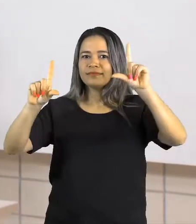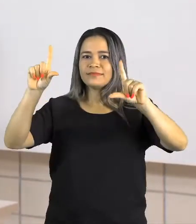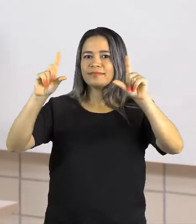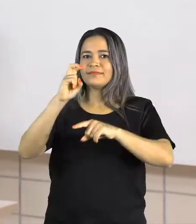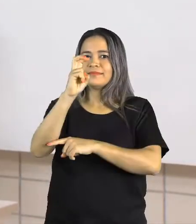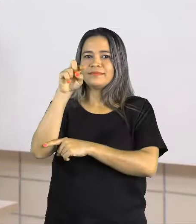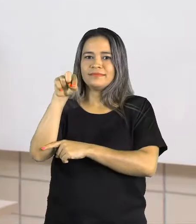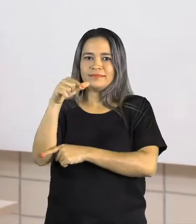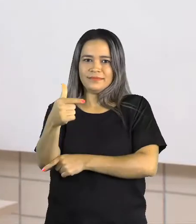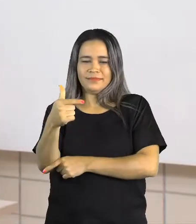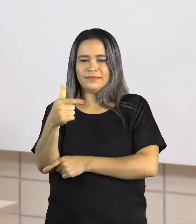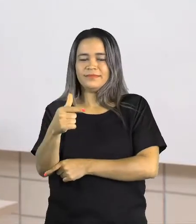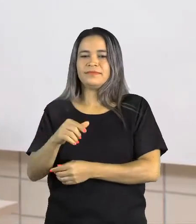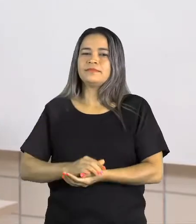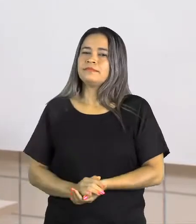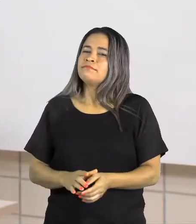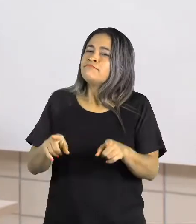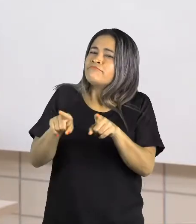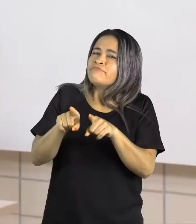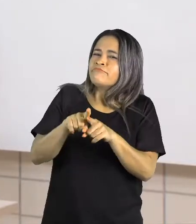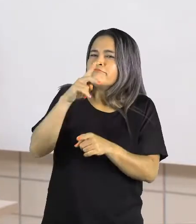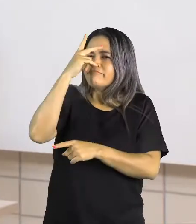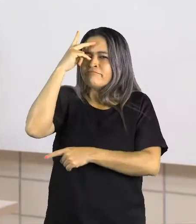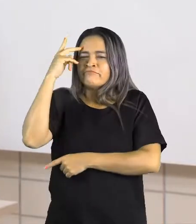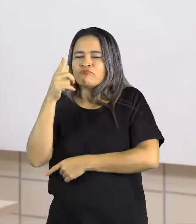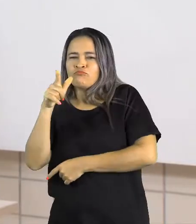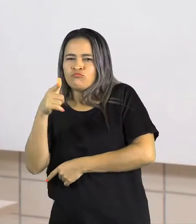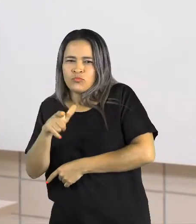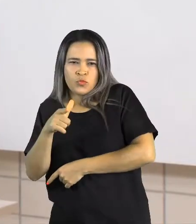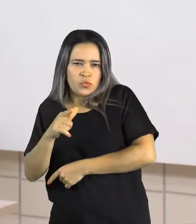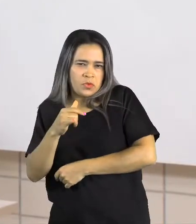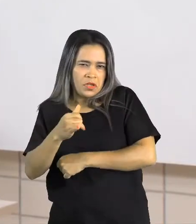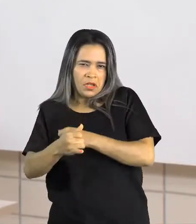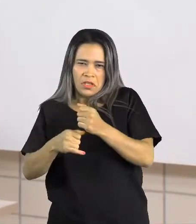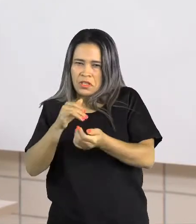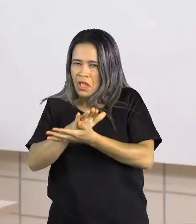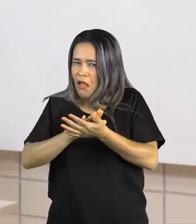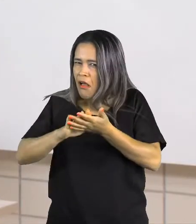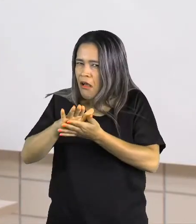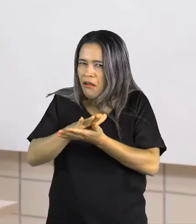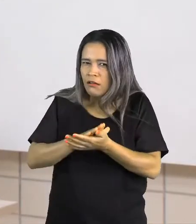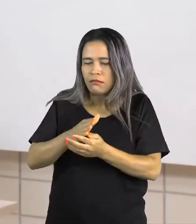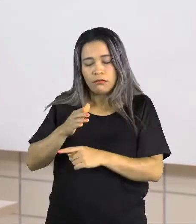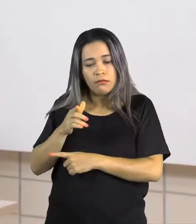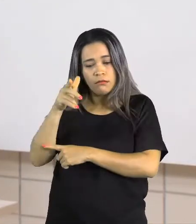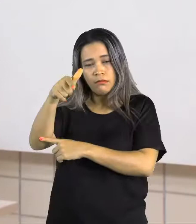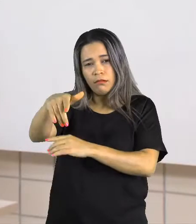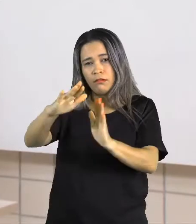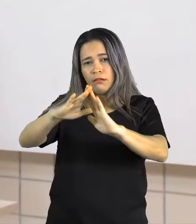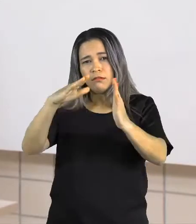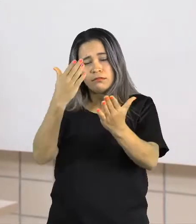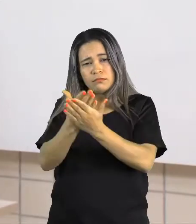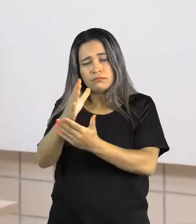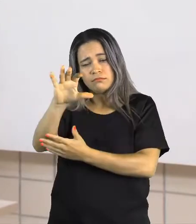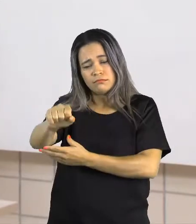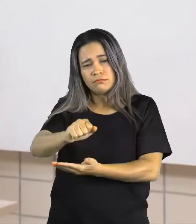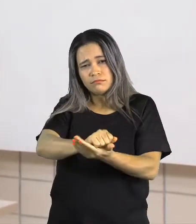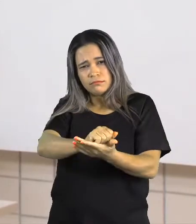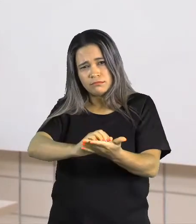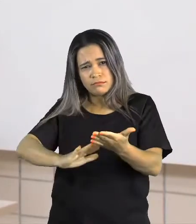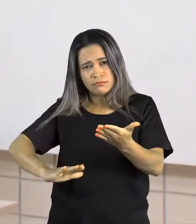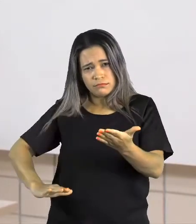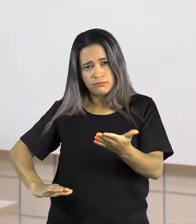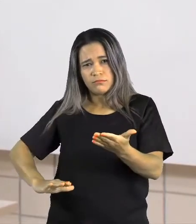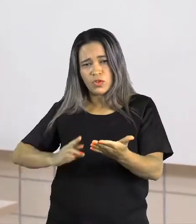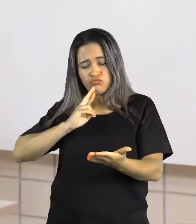5.2. Também, para aqueles que não têm nenhum desses acessos, vá até a escola, pegue as suas atividades,